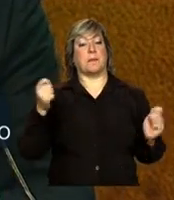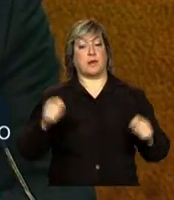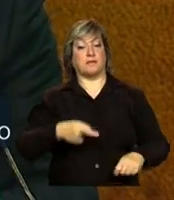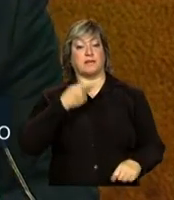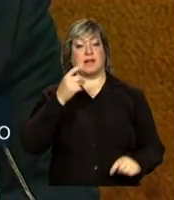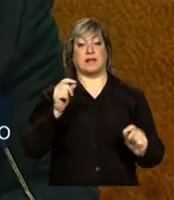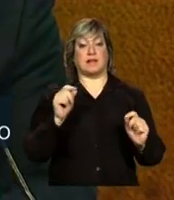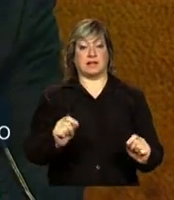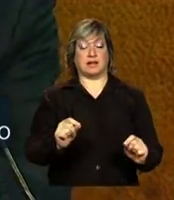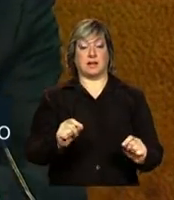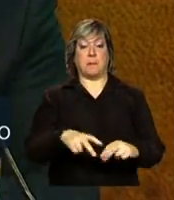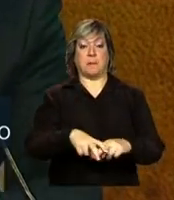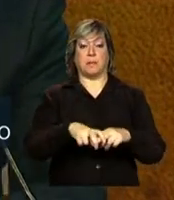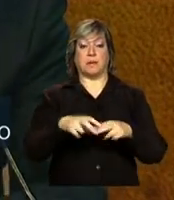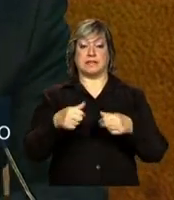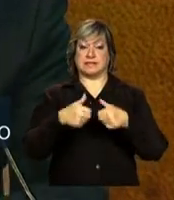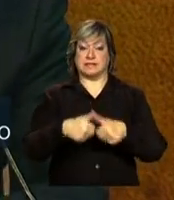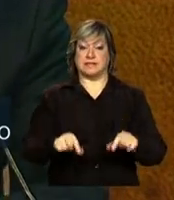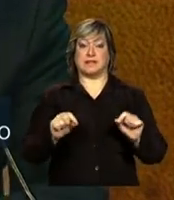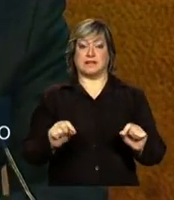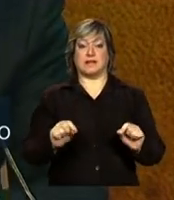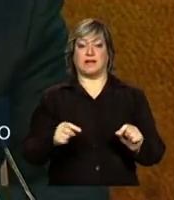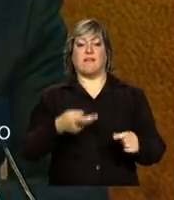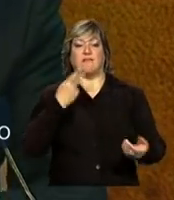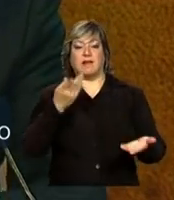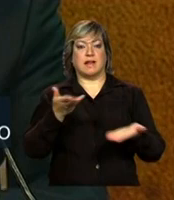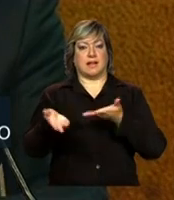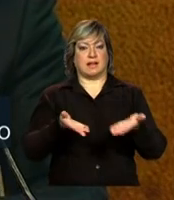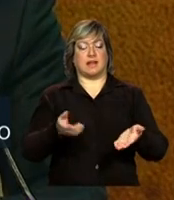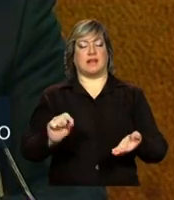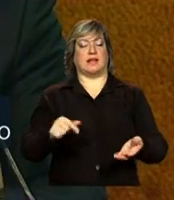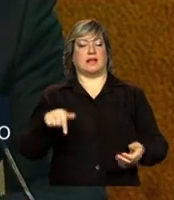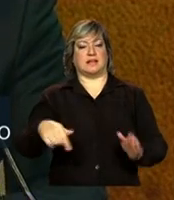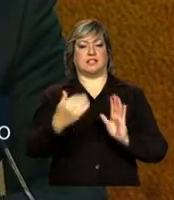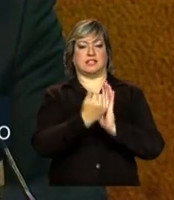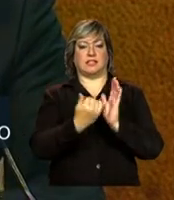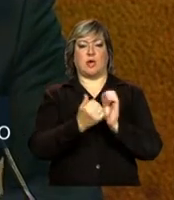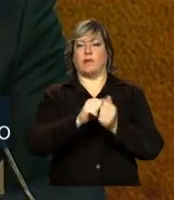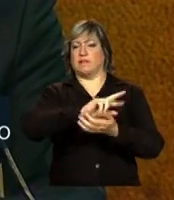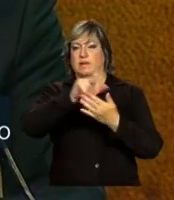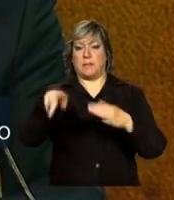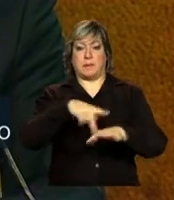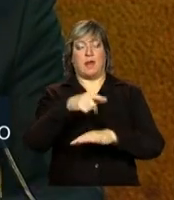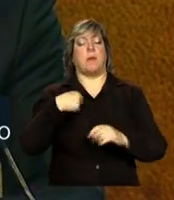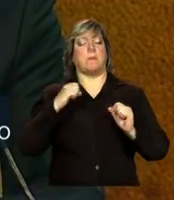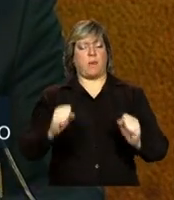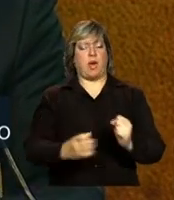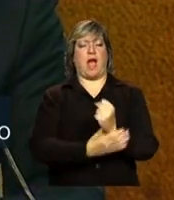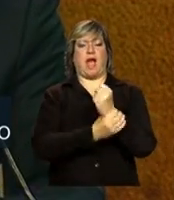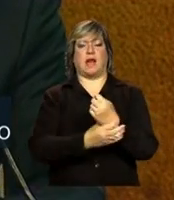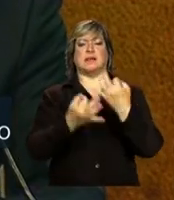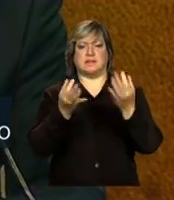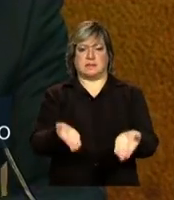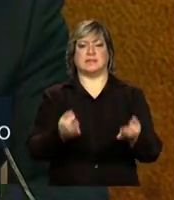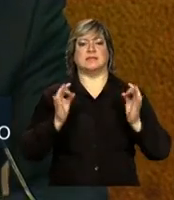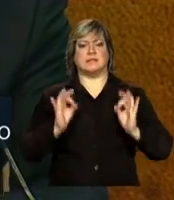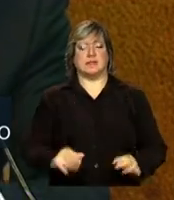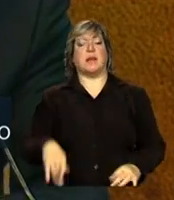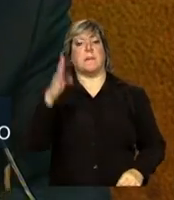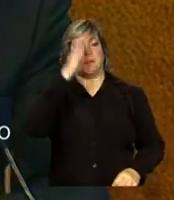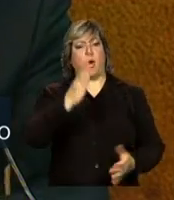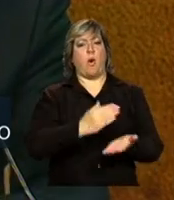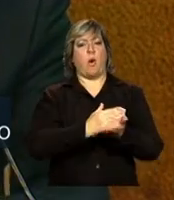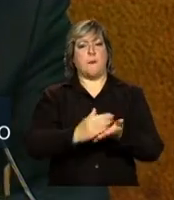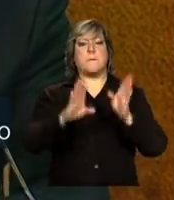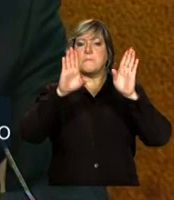que por estar justamente discutindo essa agenda com diversos países amigos eu posso garantir que o Brasil iniciou de forma bem-sucedida